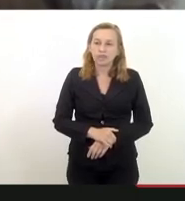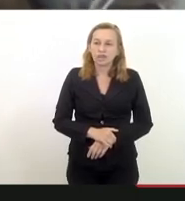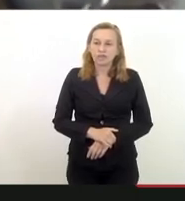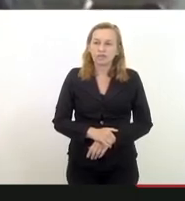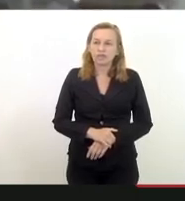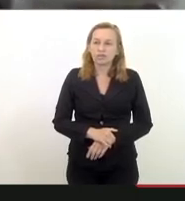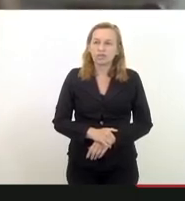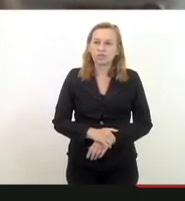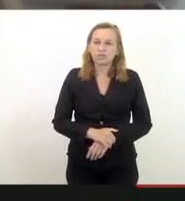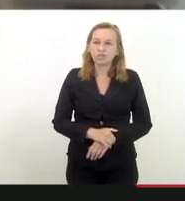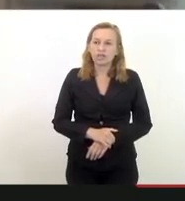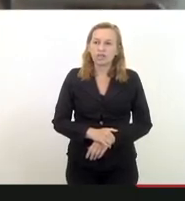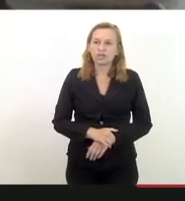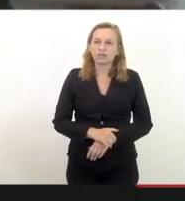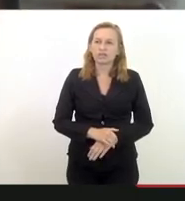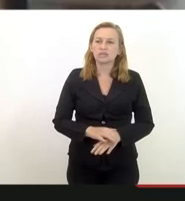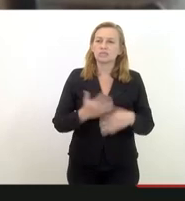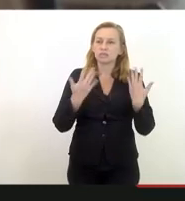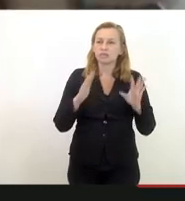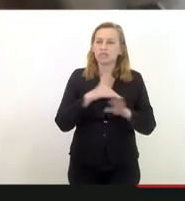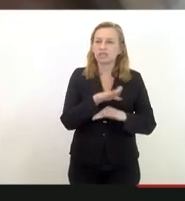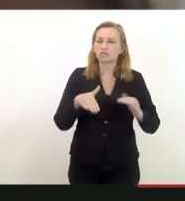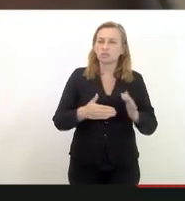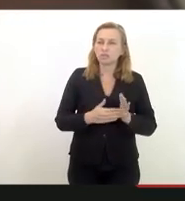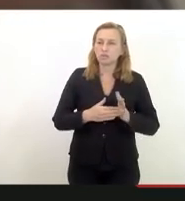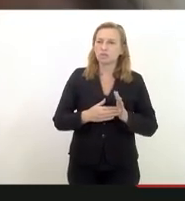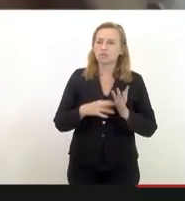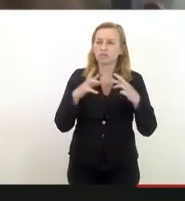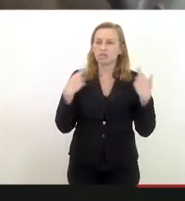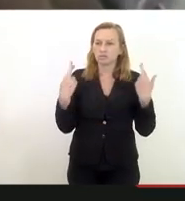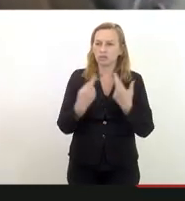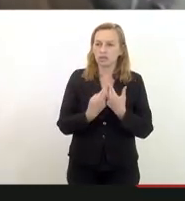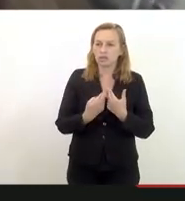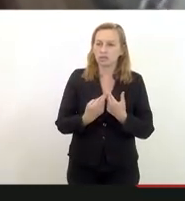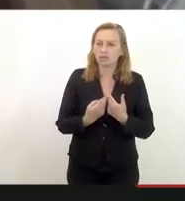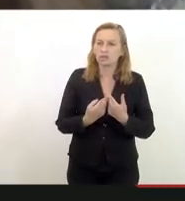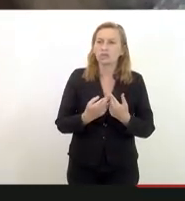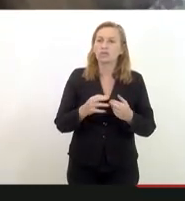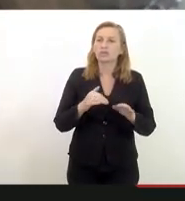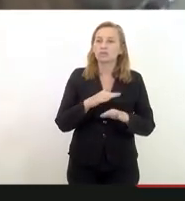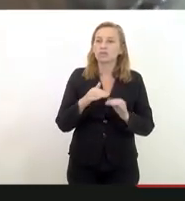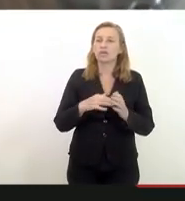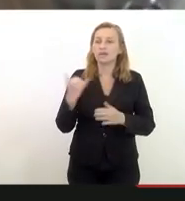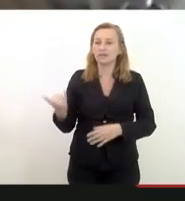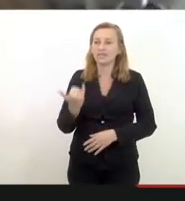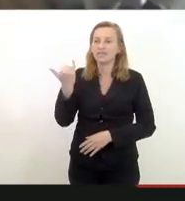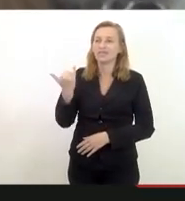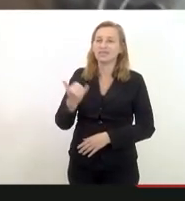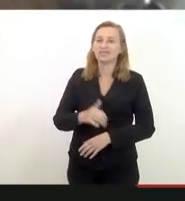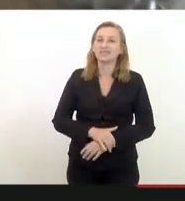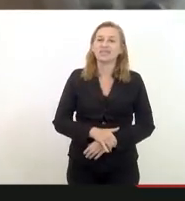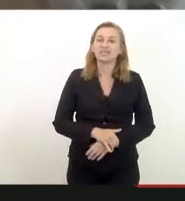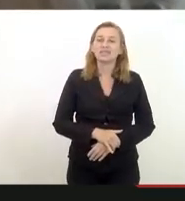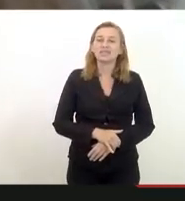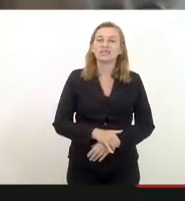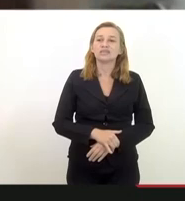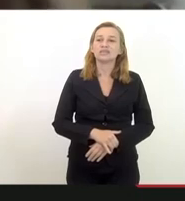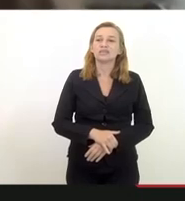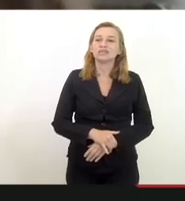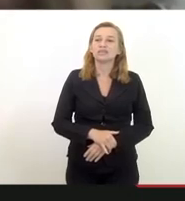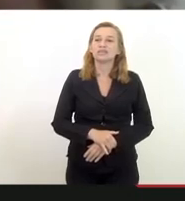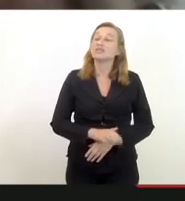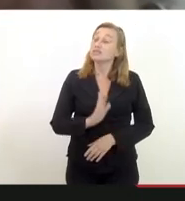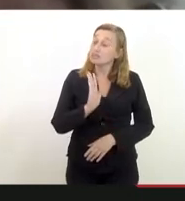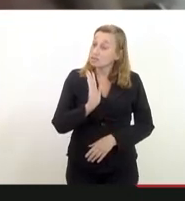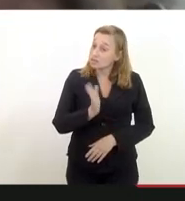dessa audiência, que todos são importantes nesse enfrentamento. Quero aqui, já fui